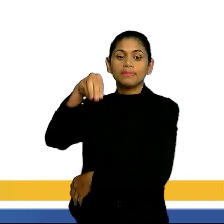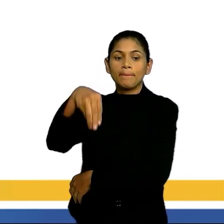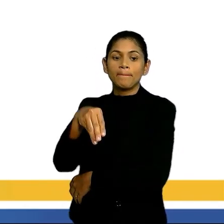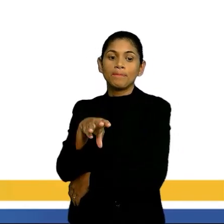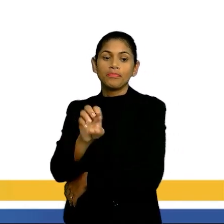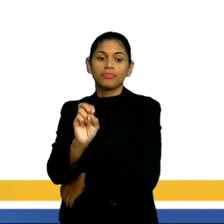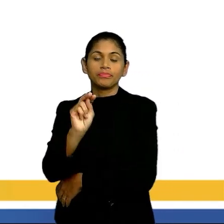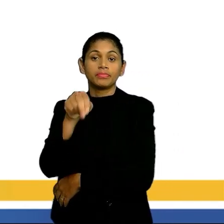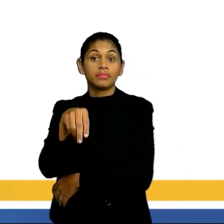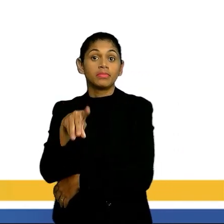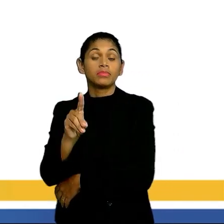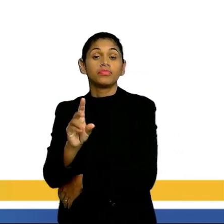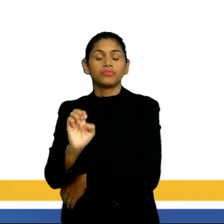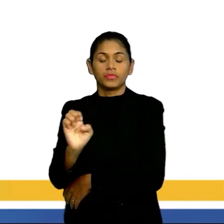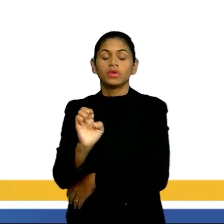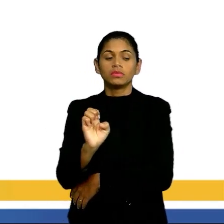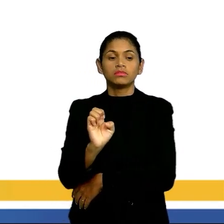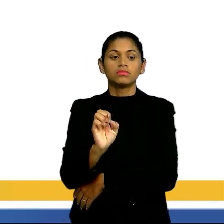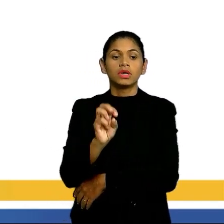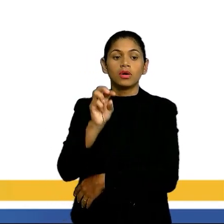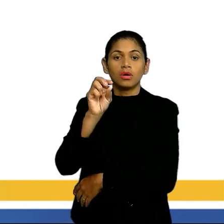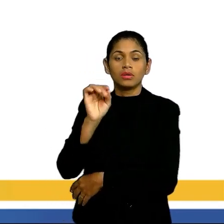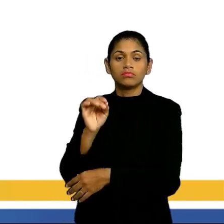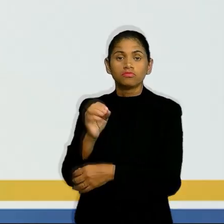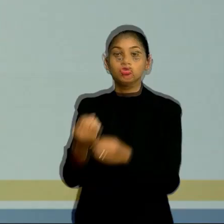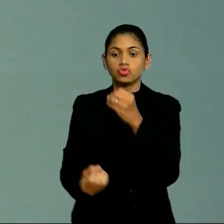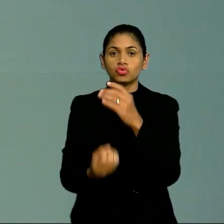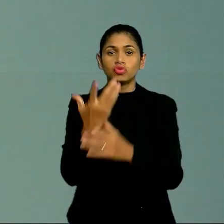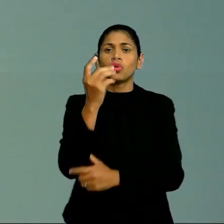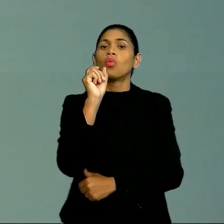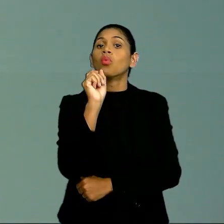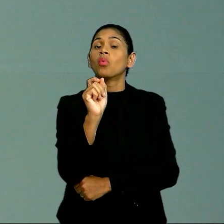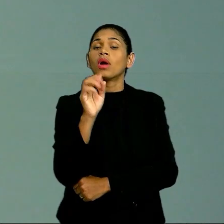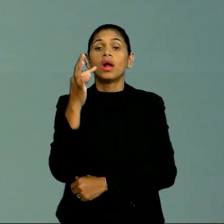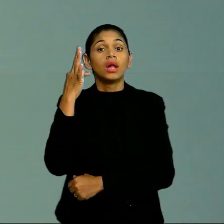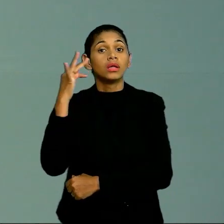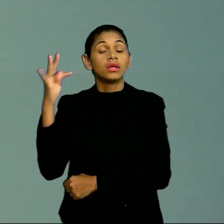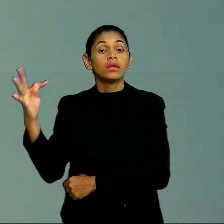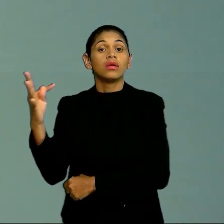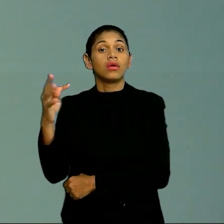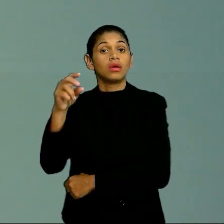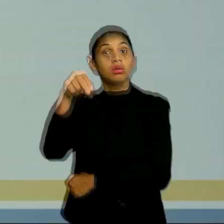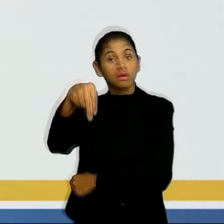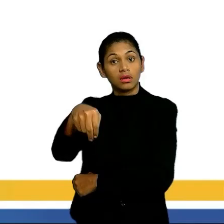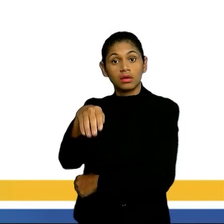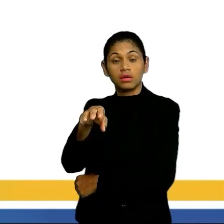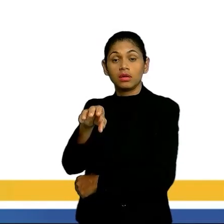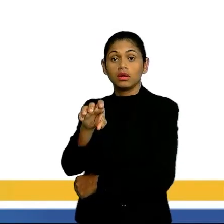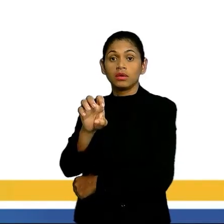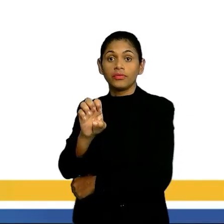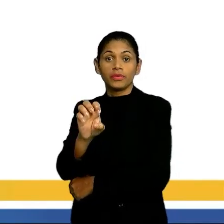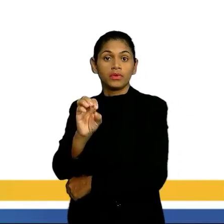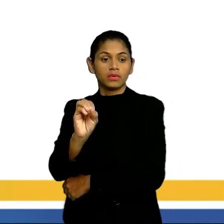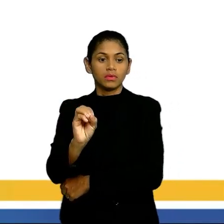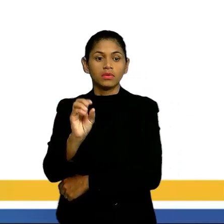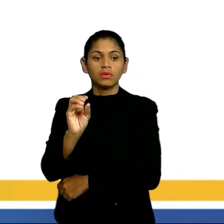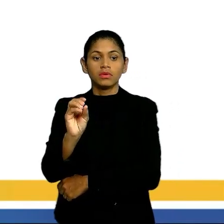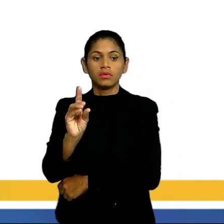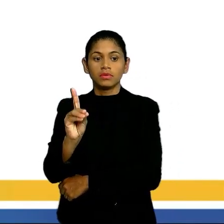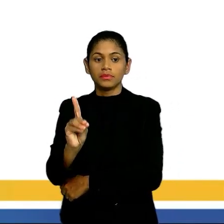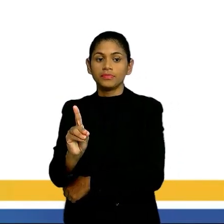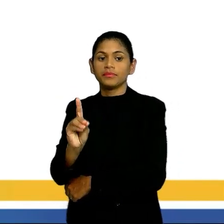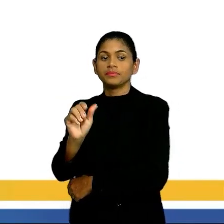o conjunto de Darwin mais conhecimentos de Mendel, que estudou genética, tá? Que lá ele introduziu sobre